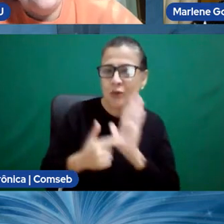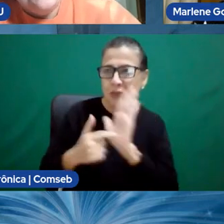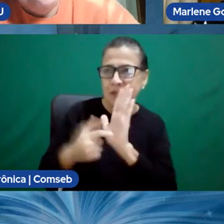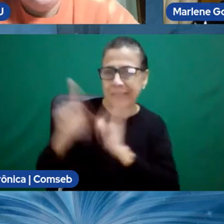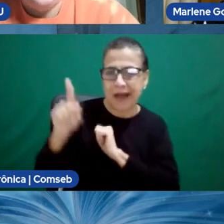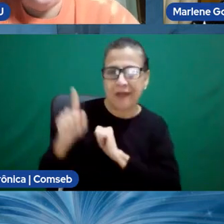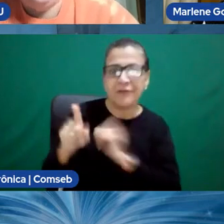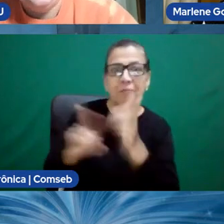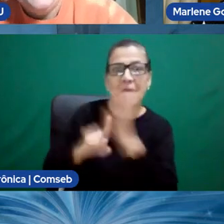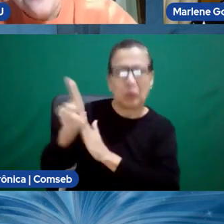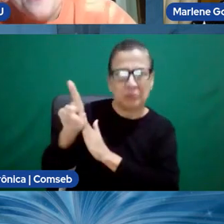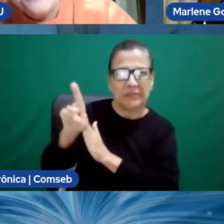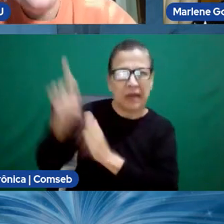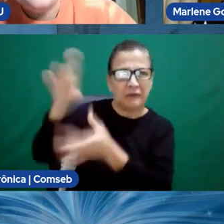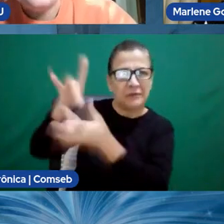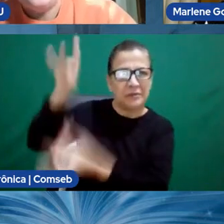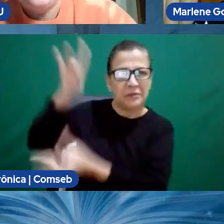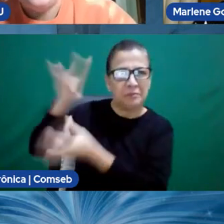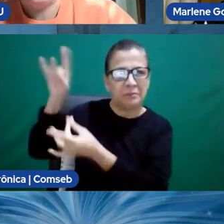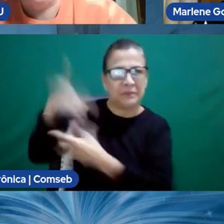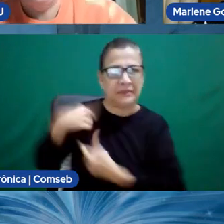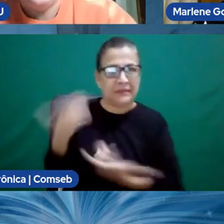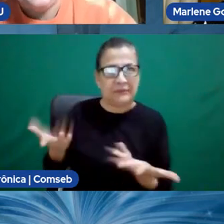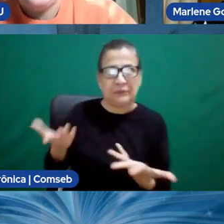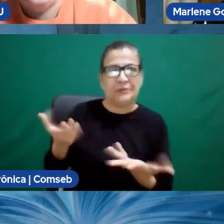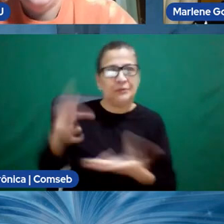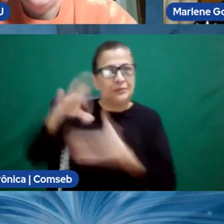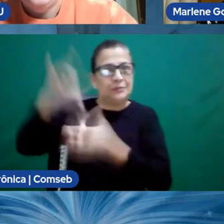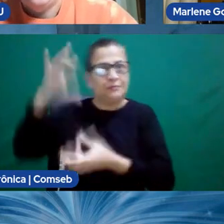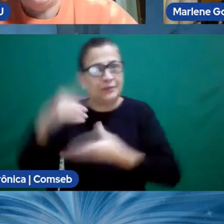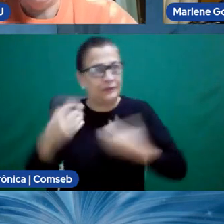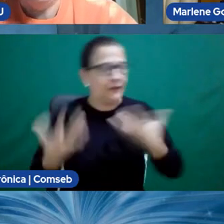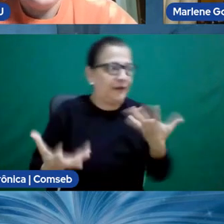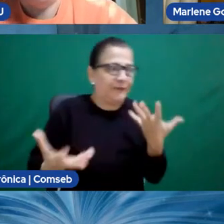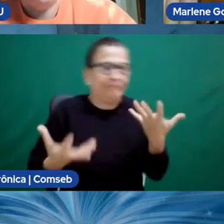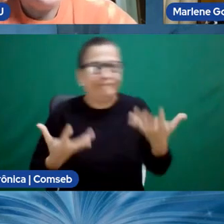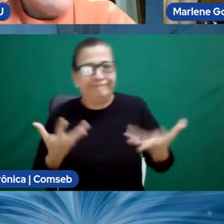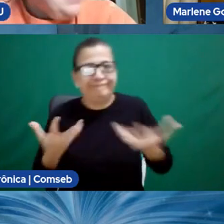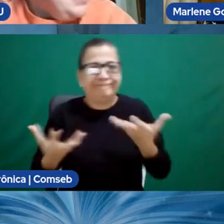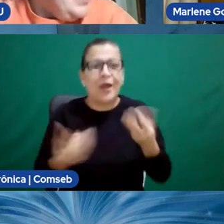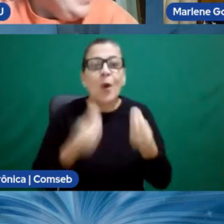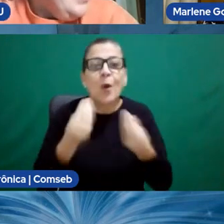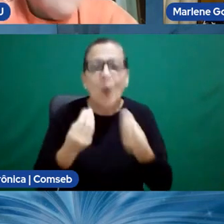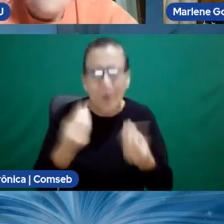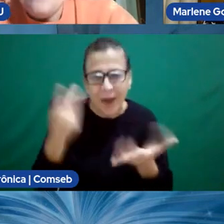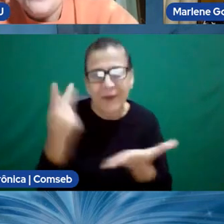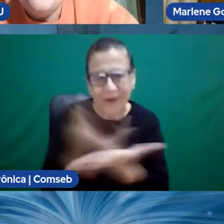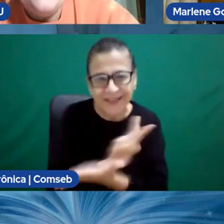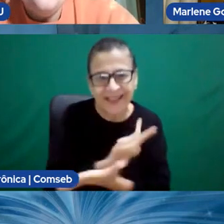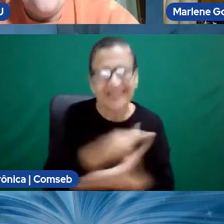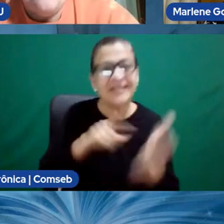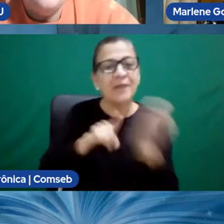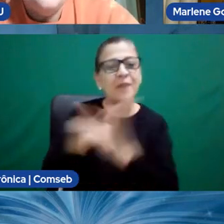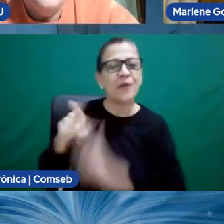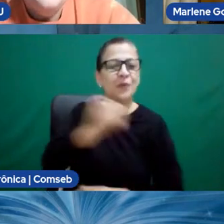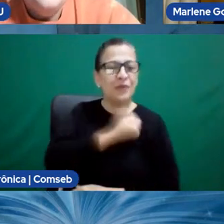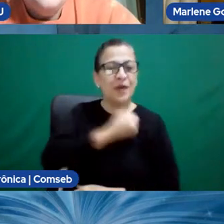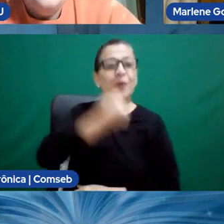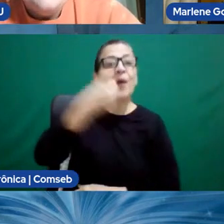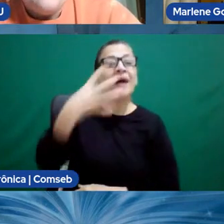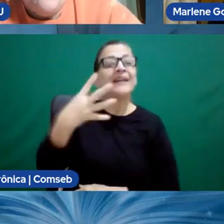espíritos em algum aperto, né? Em alguma situação mais complicada. Como acontece justamente na questão